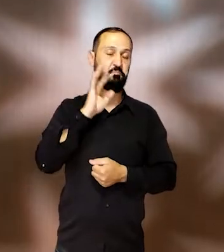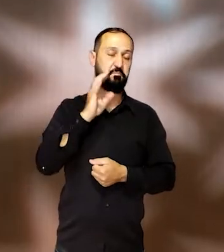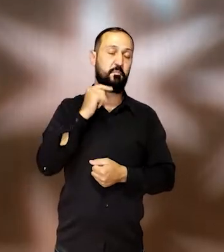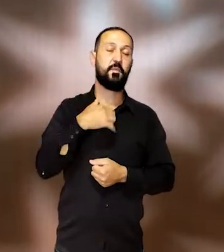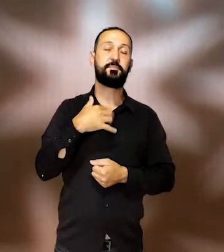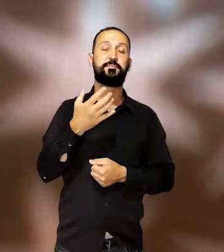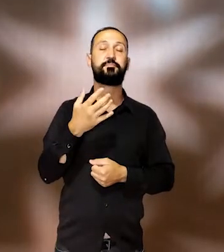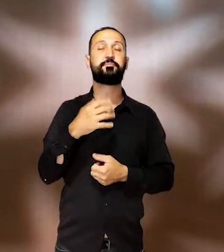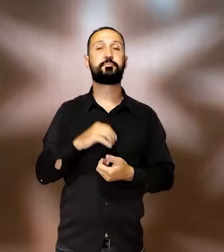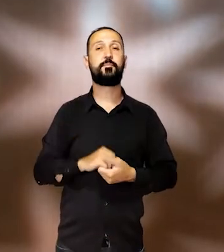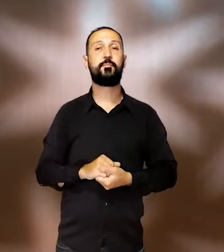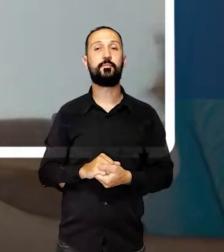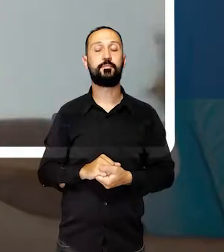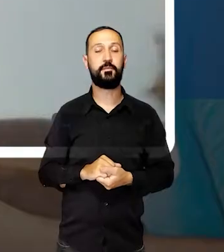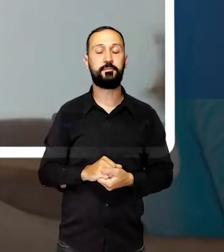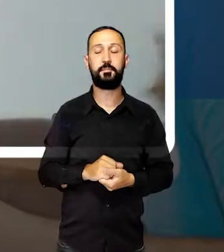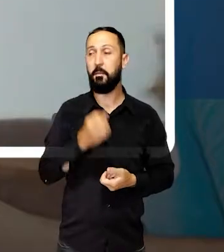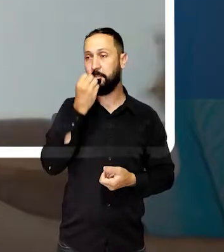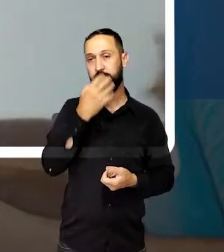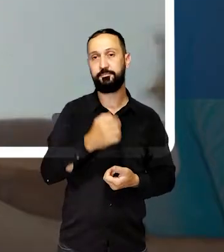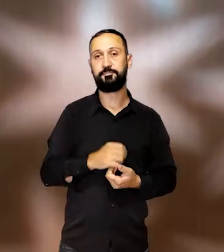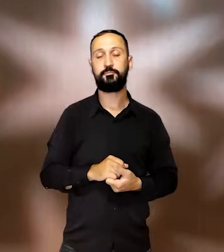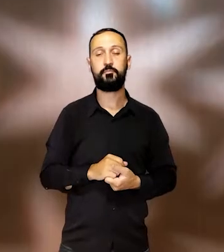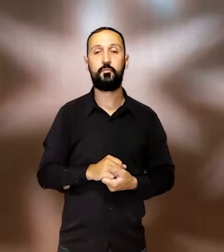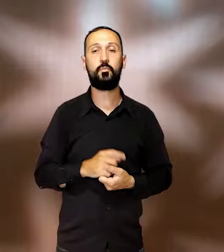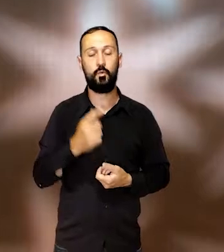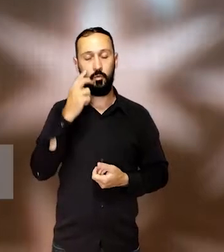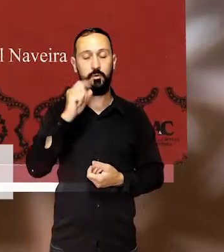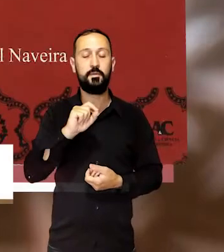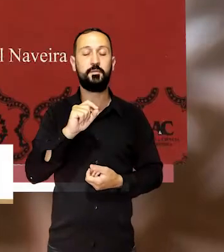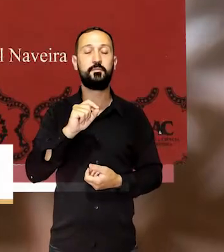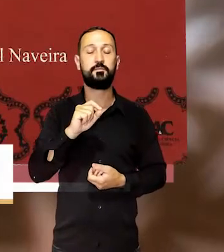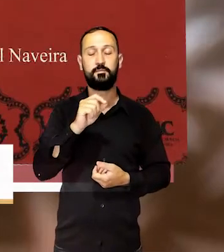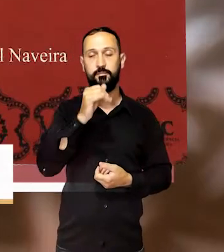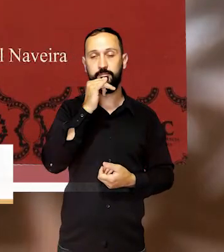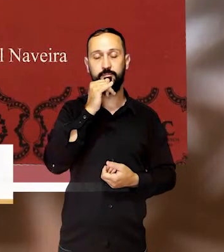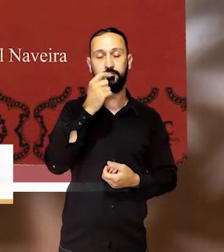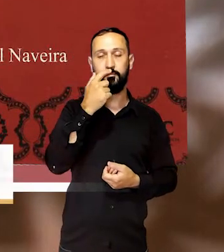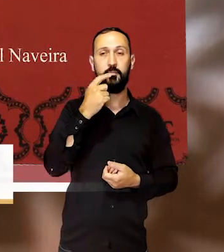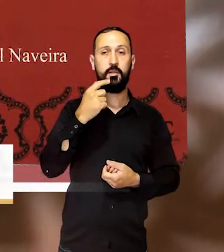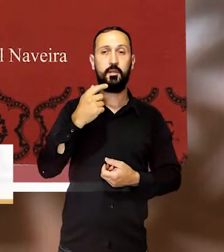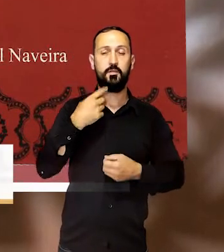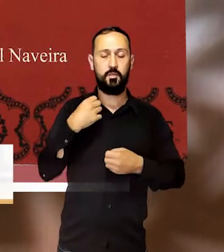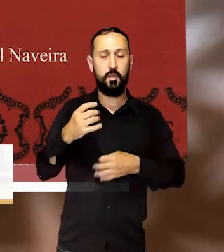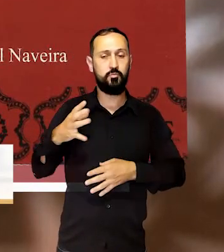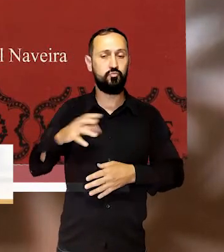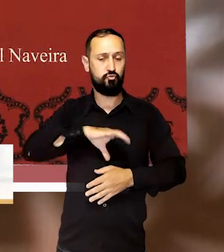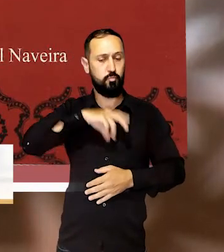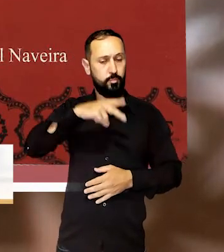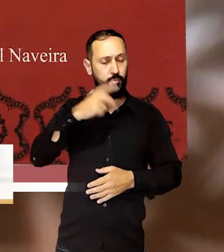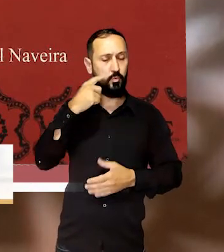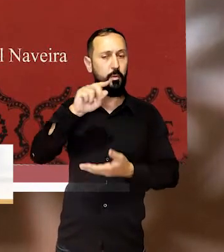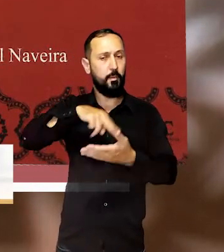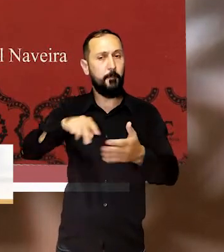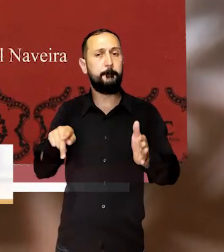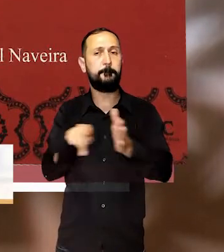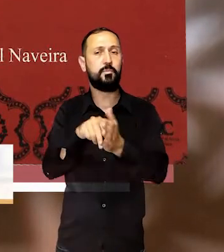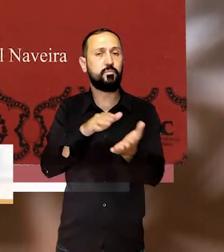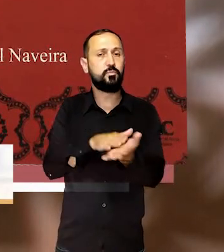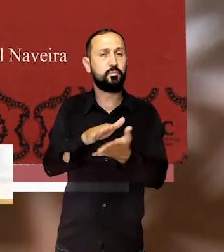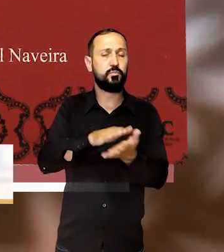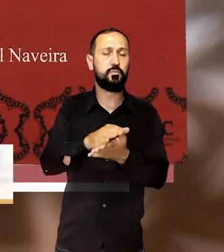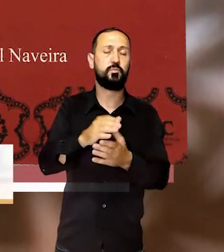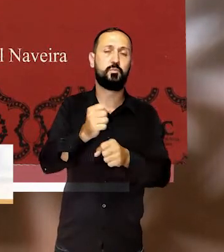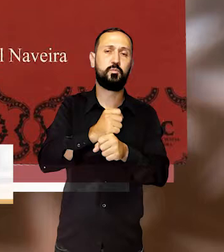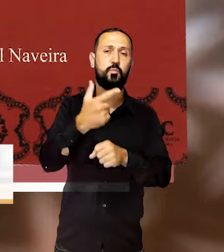esse reconhecimento, né, professora? Muito O bom. livro de poemas Sangue Português, Raízes, Formação e Lusofonia,